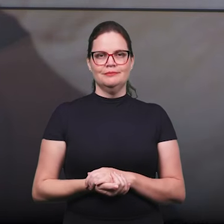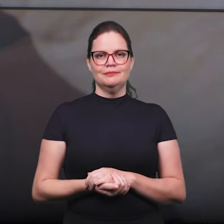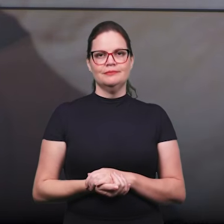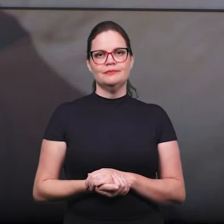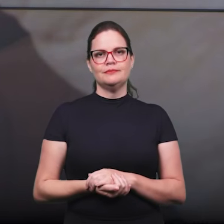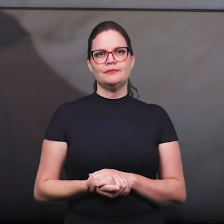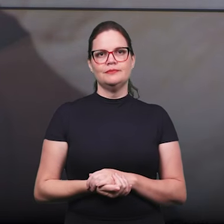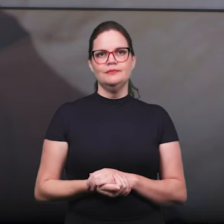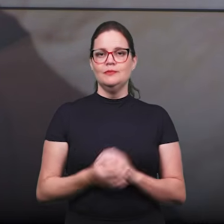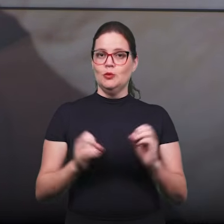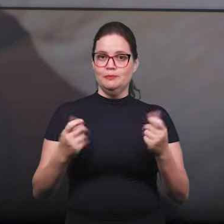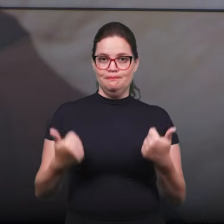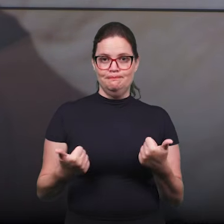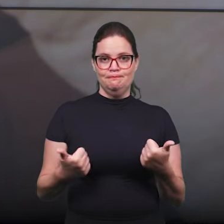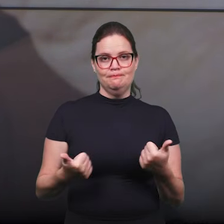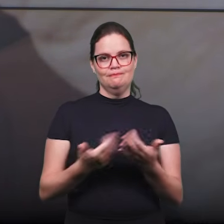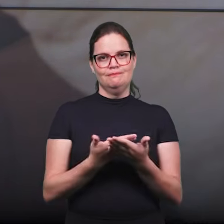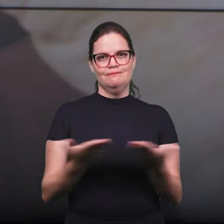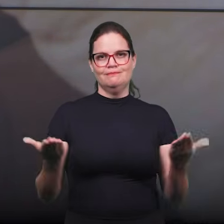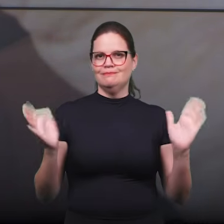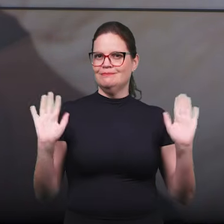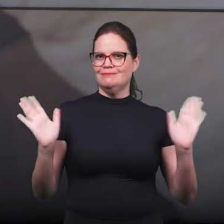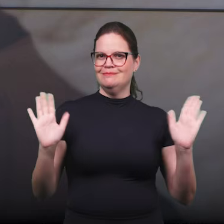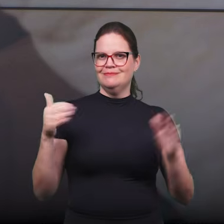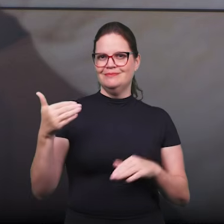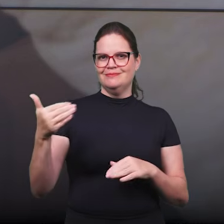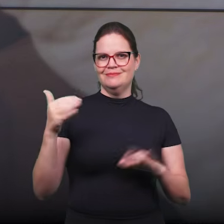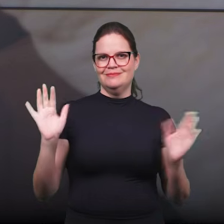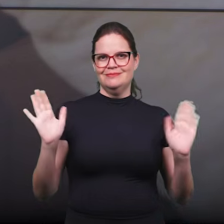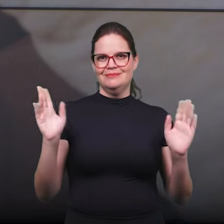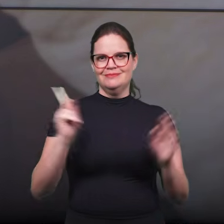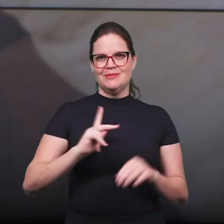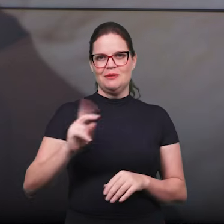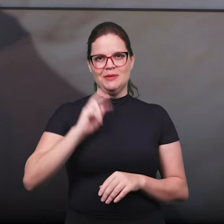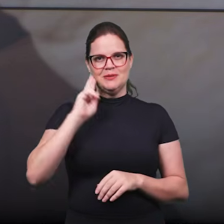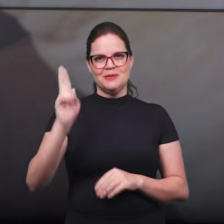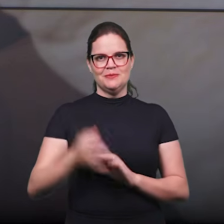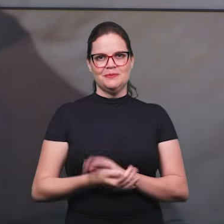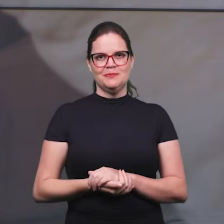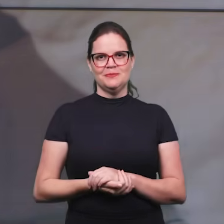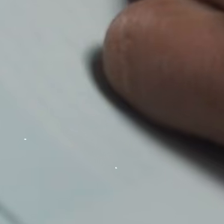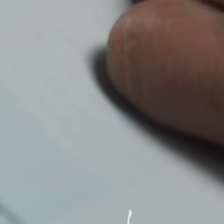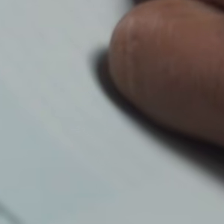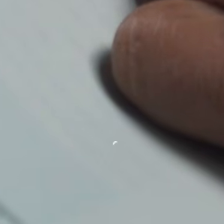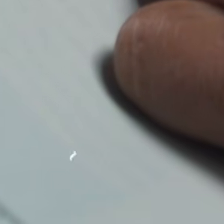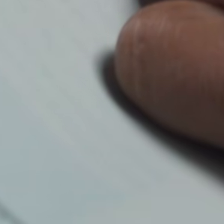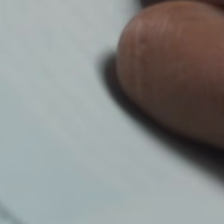que estão estudando para concursos, tudo bem? Até o nosso próximo programa. A paz do Senhor.